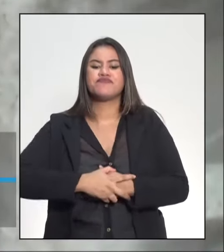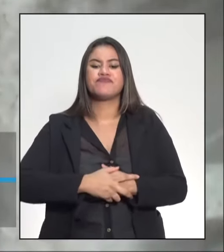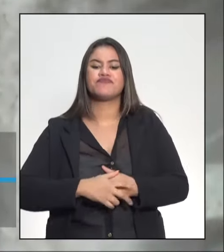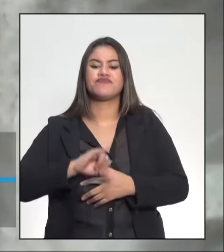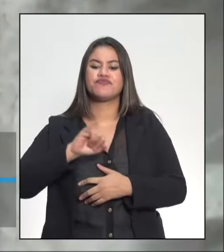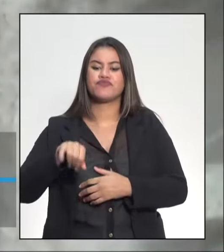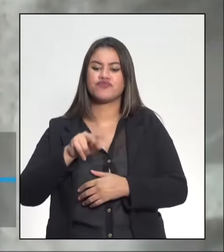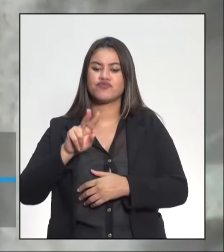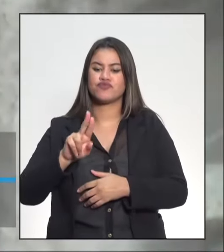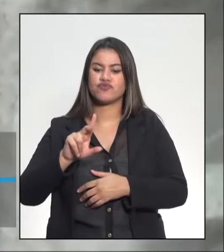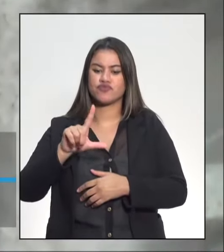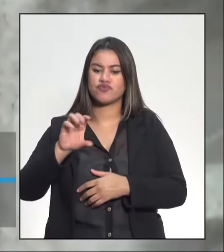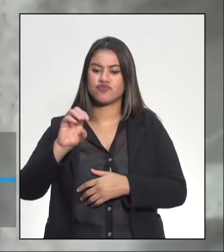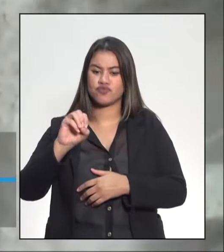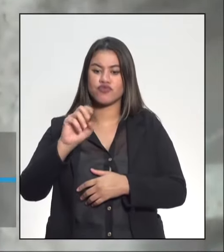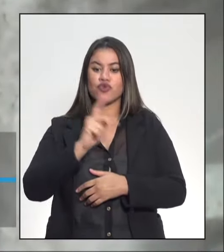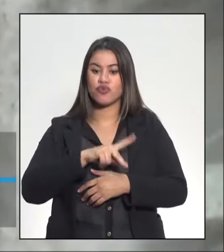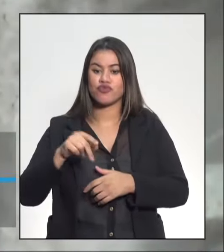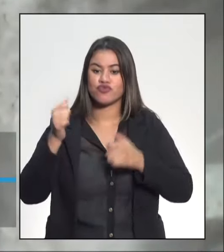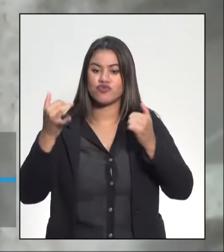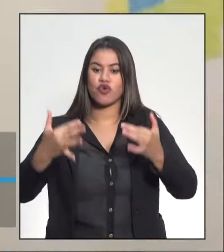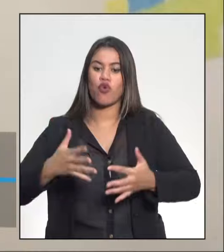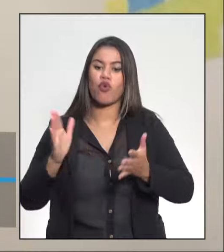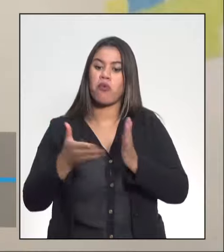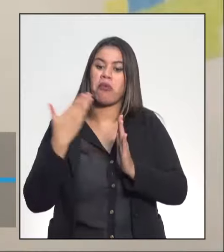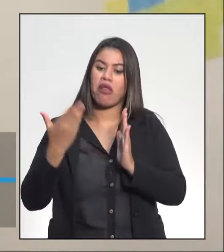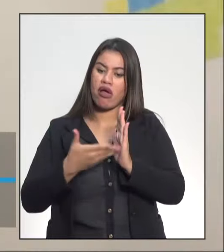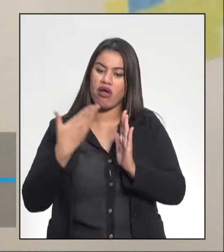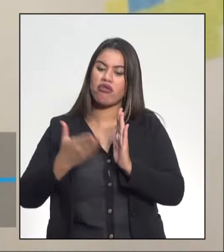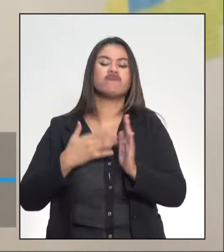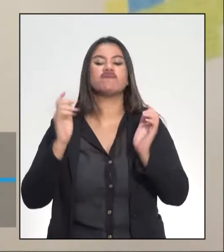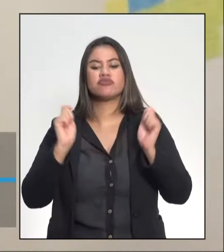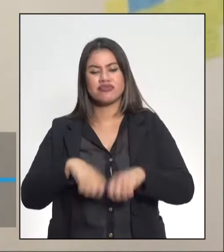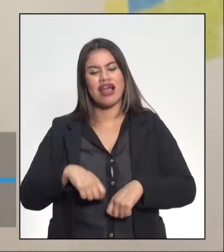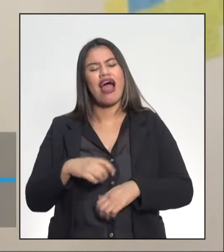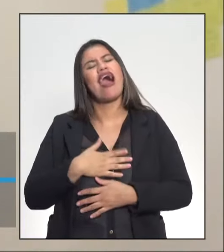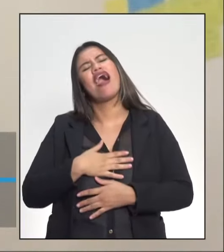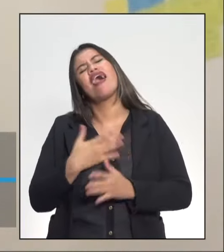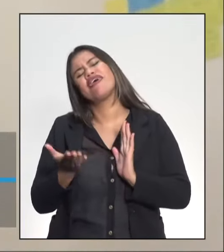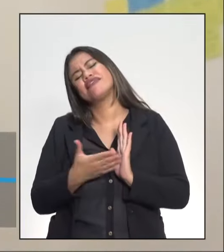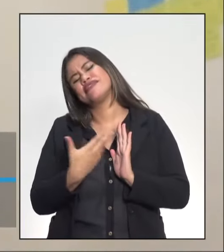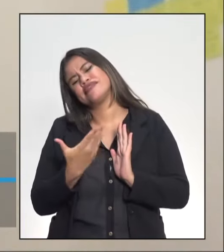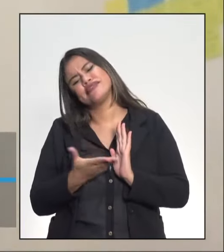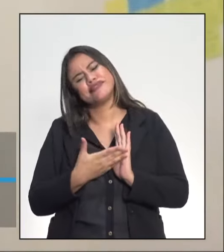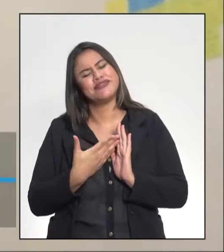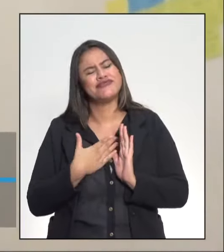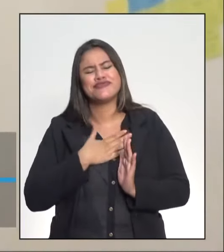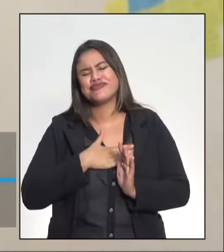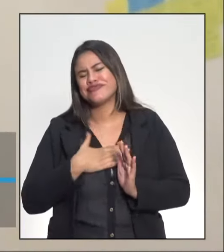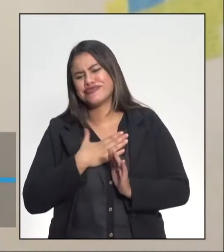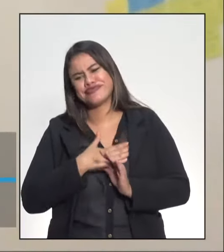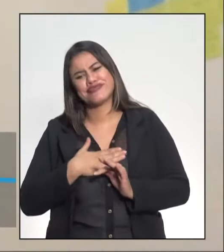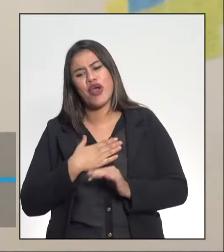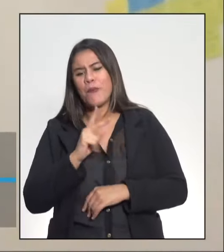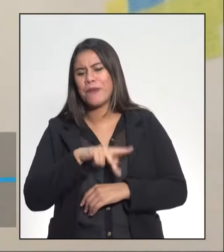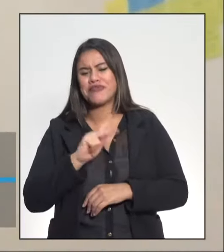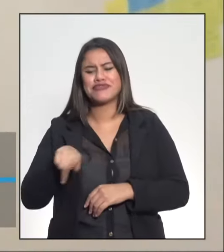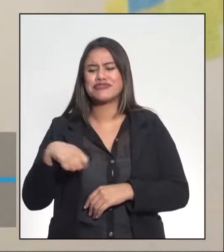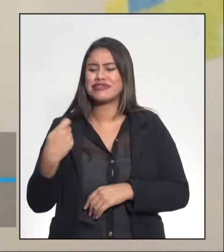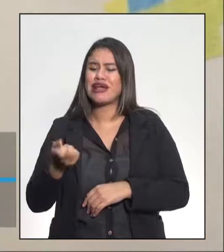também através de livros. Perfeito, livros. Que delícia. Todos nós, professores, adoramos um livro, não verdade?